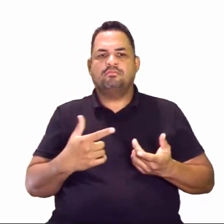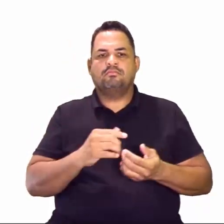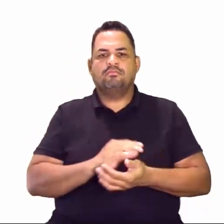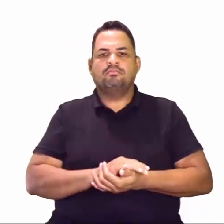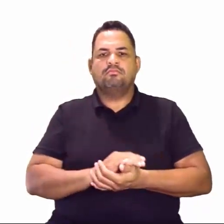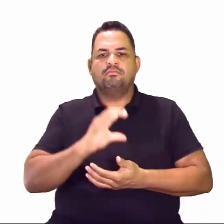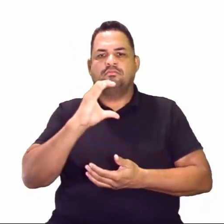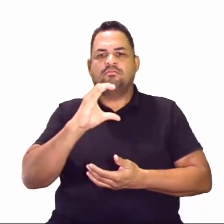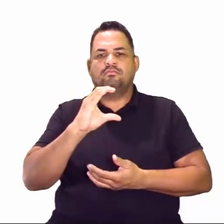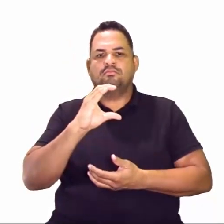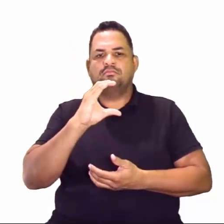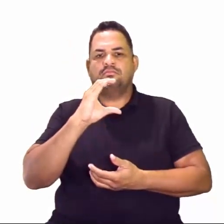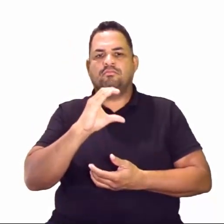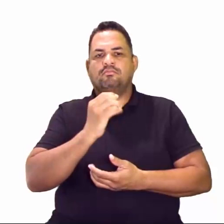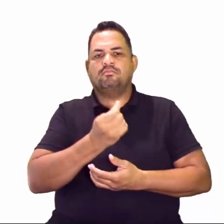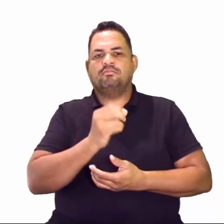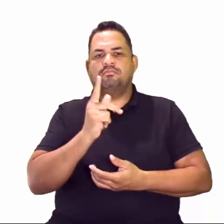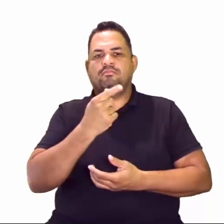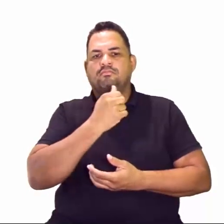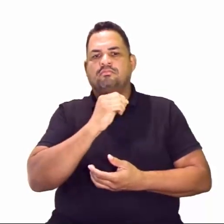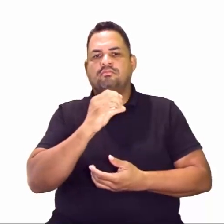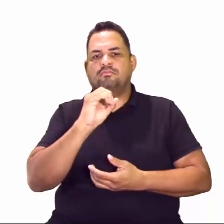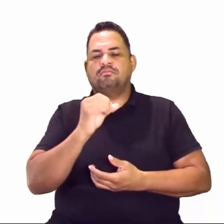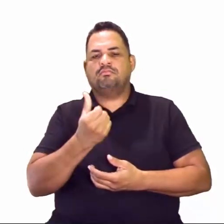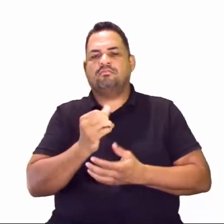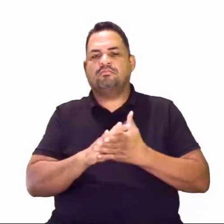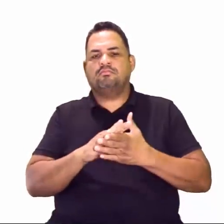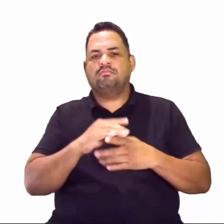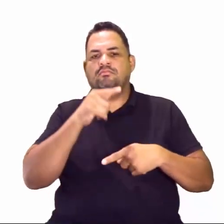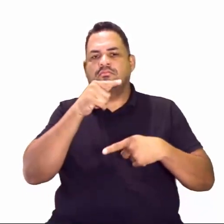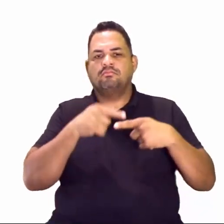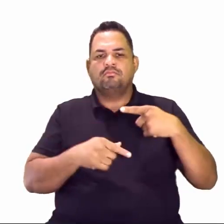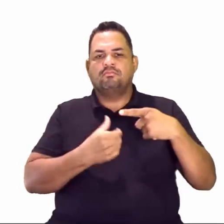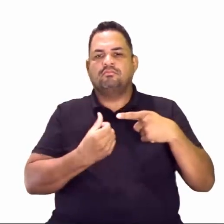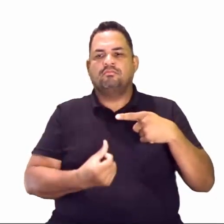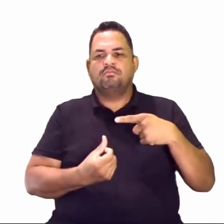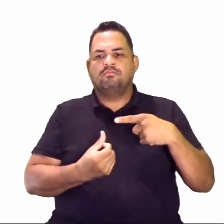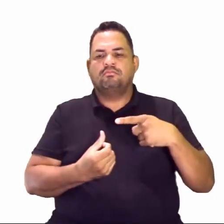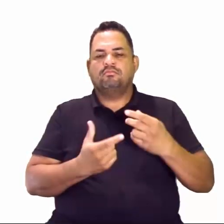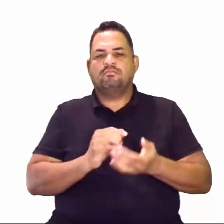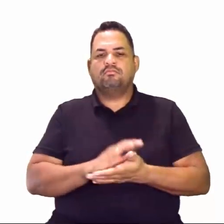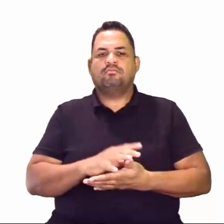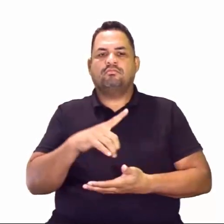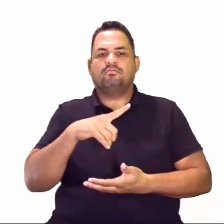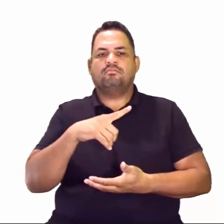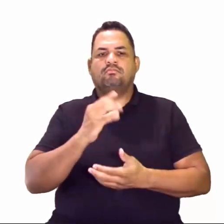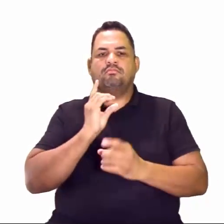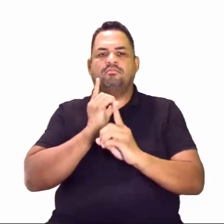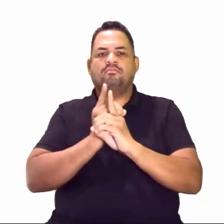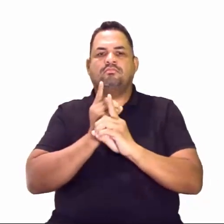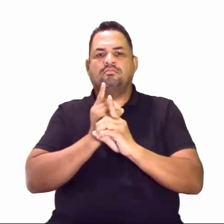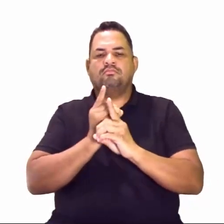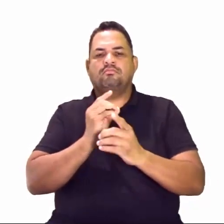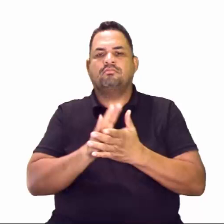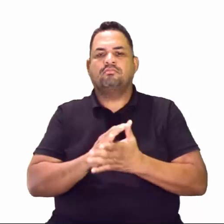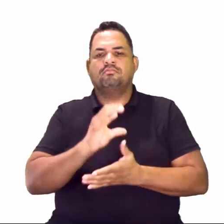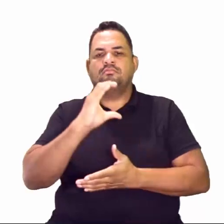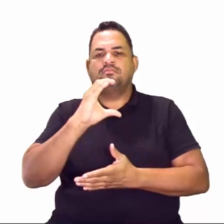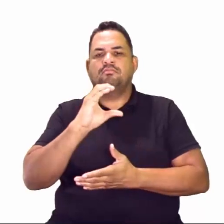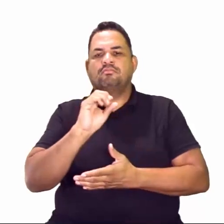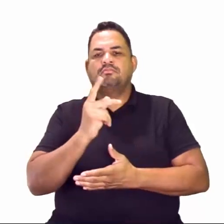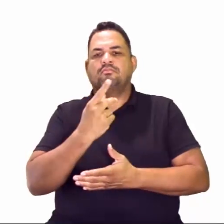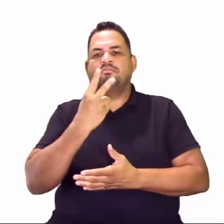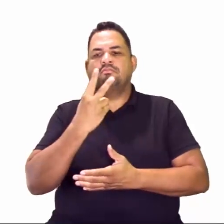no C6H12O6, dividindo todos por 6, então nós chegaremos ao